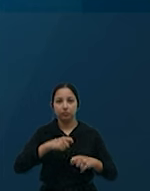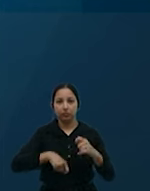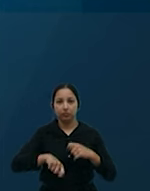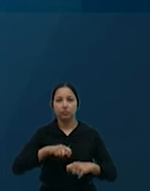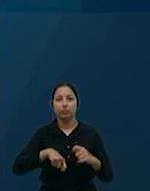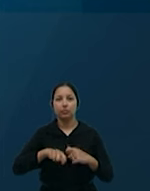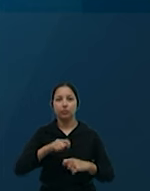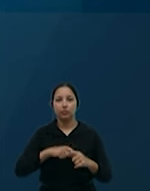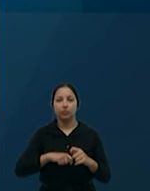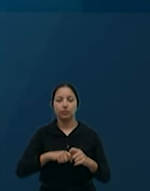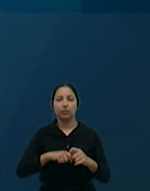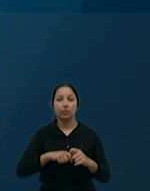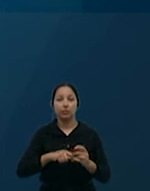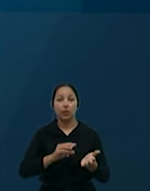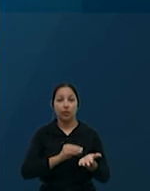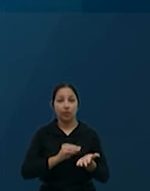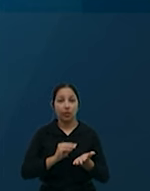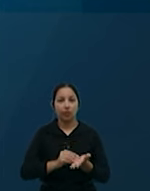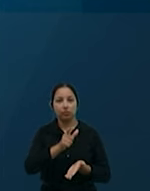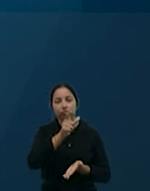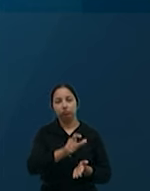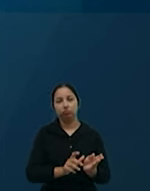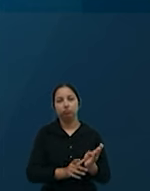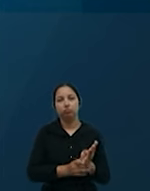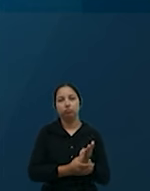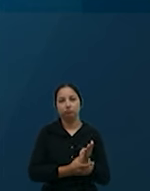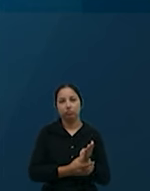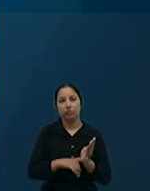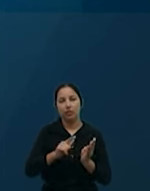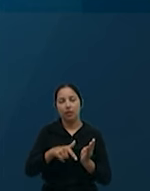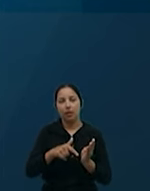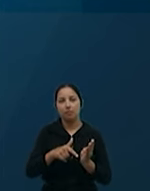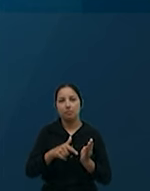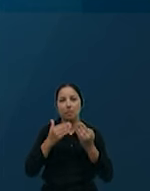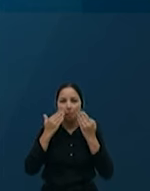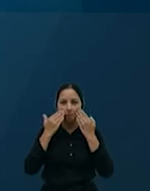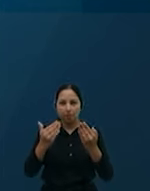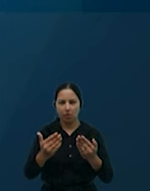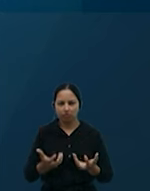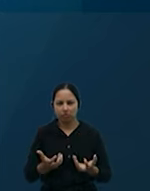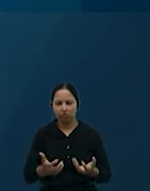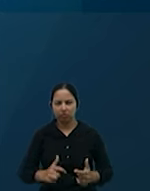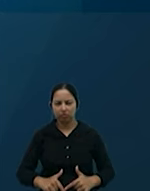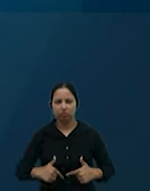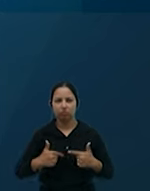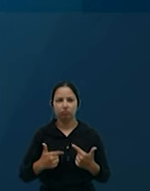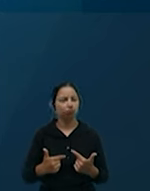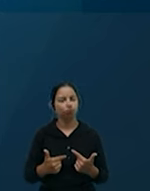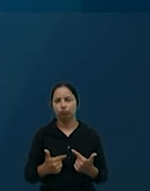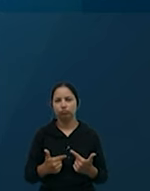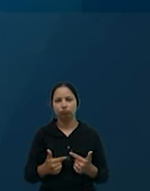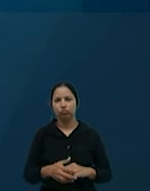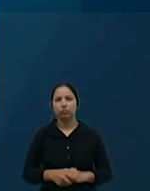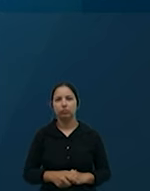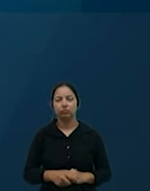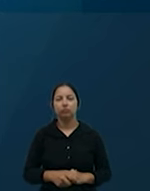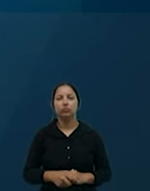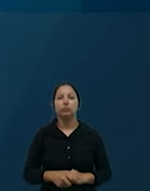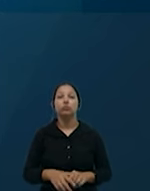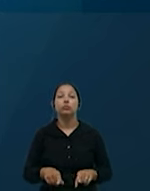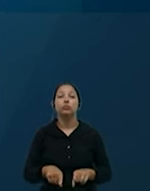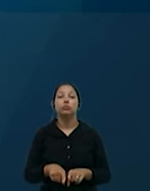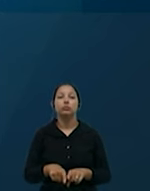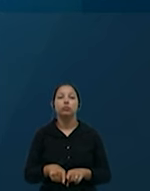segurado não são aptos a caracterizar o interesse de agir, tampouco indeferimentos motivados na não